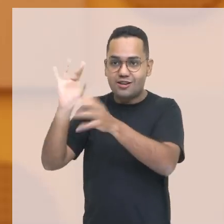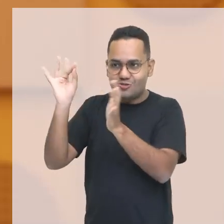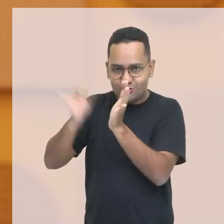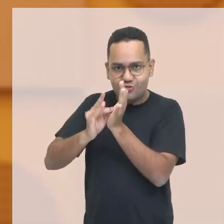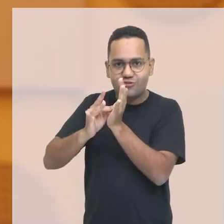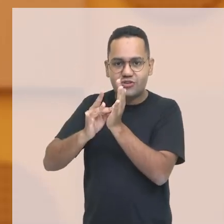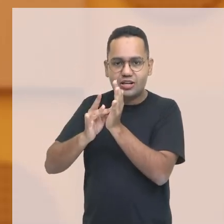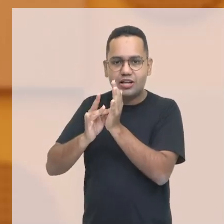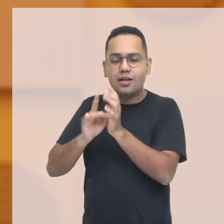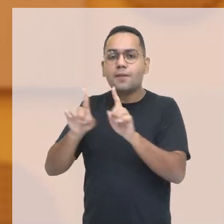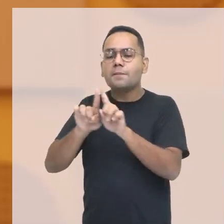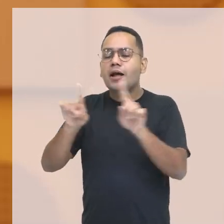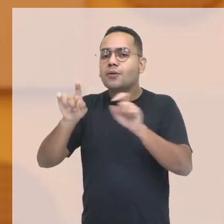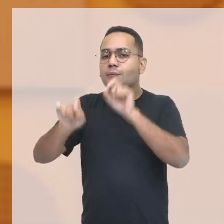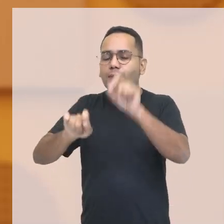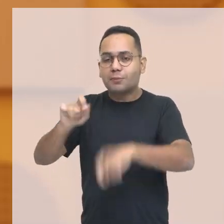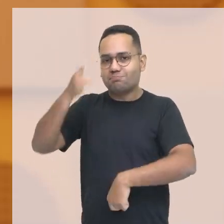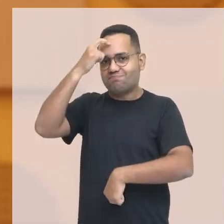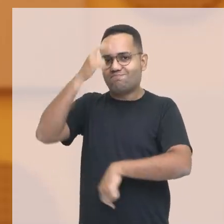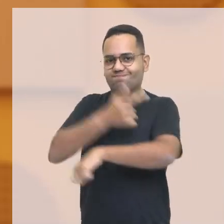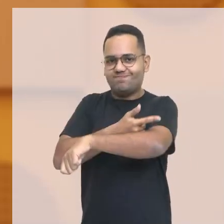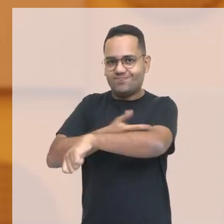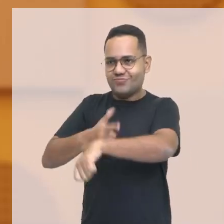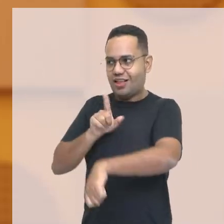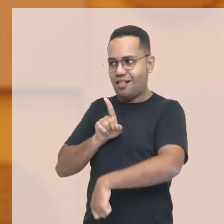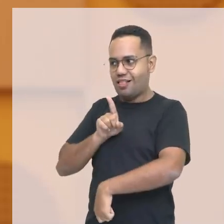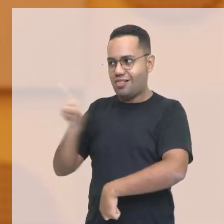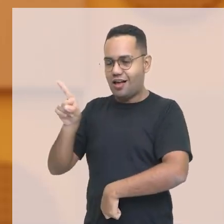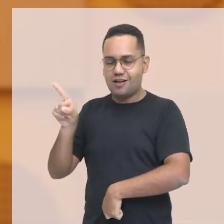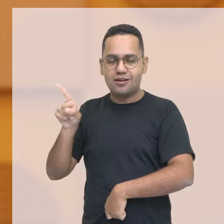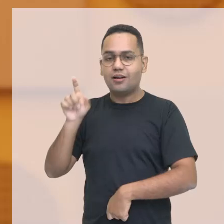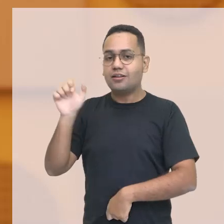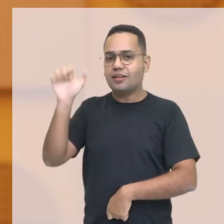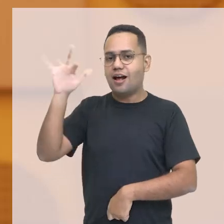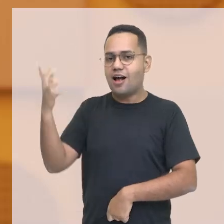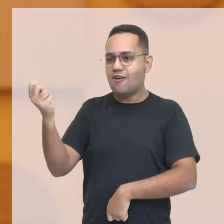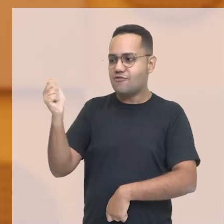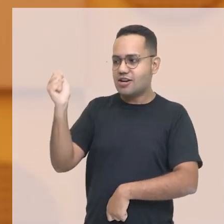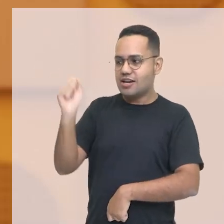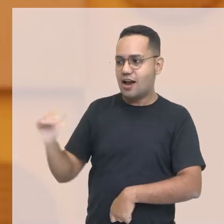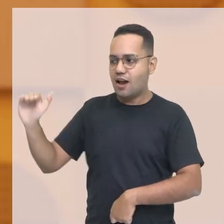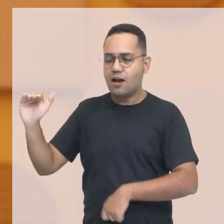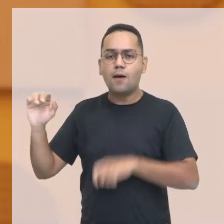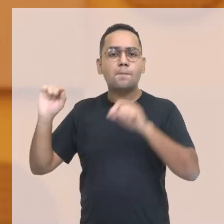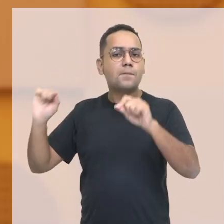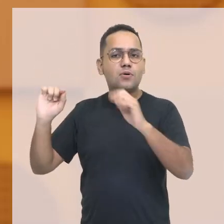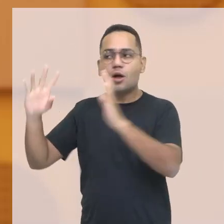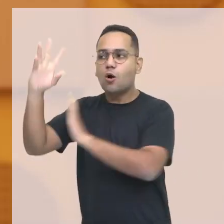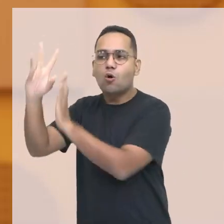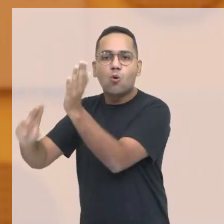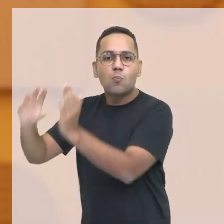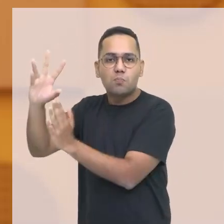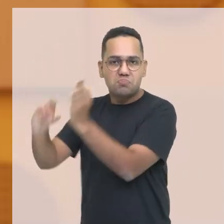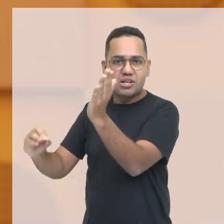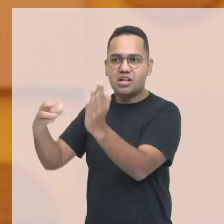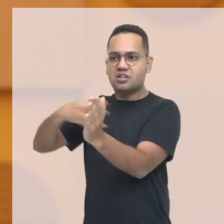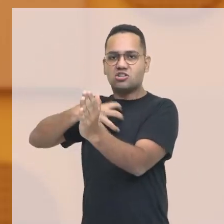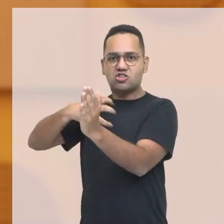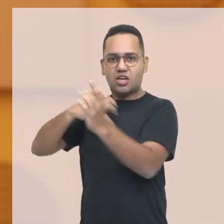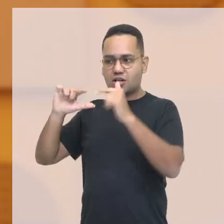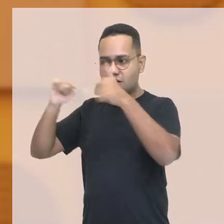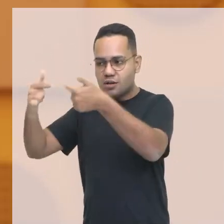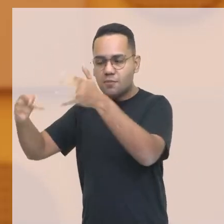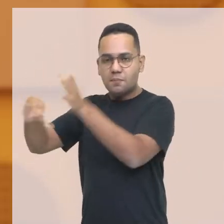de civilidade chegue até ele e ele comece a viver aos moldes europeus, então